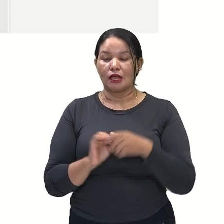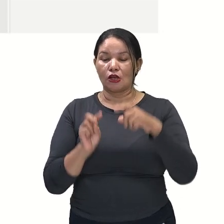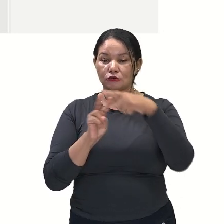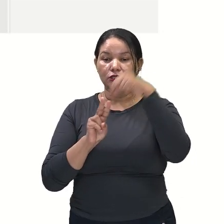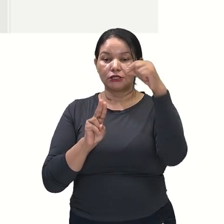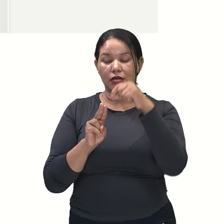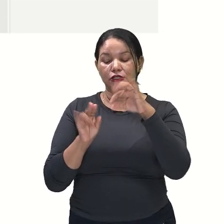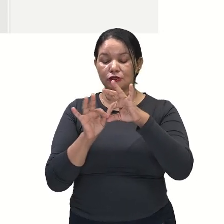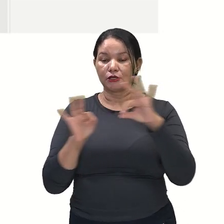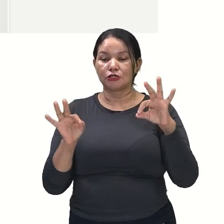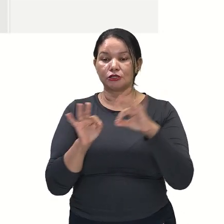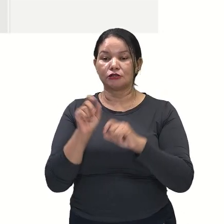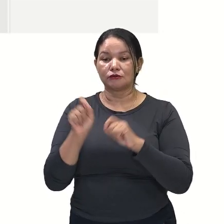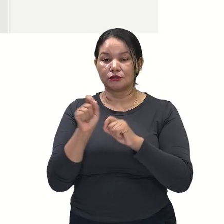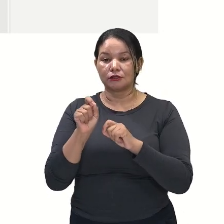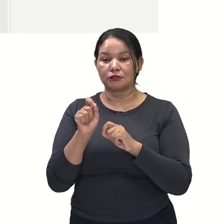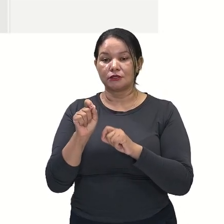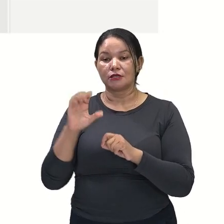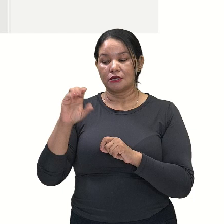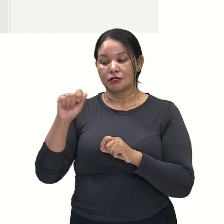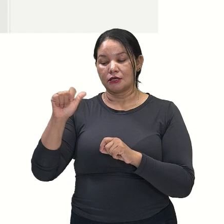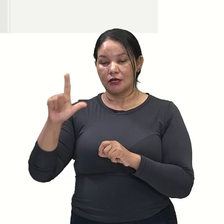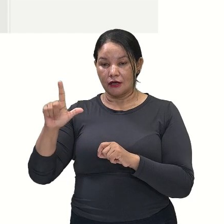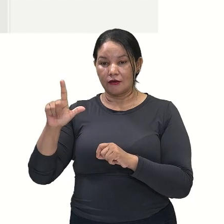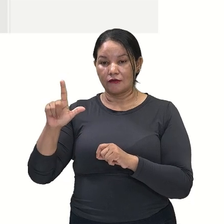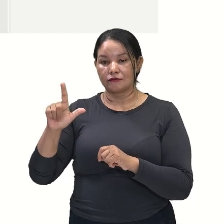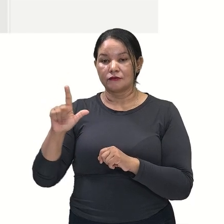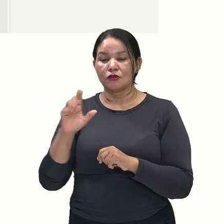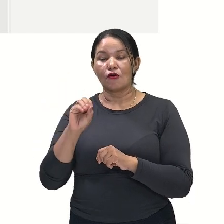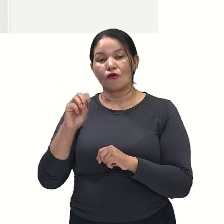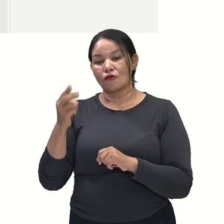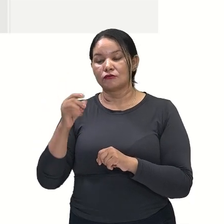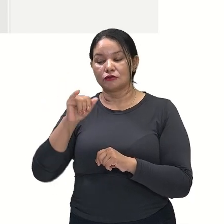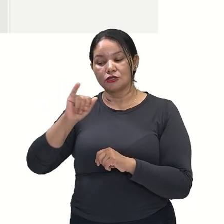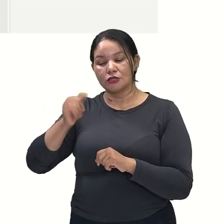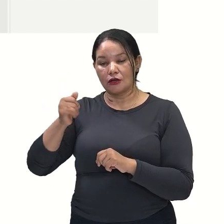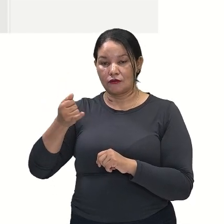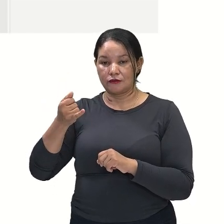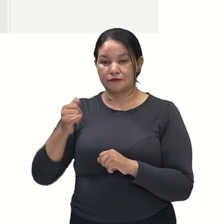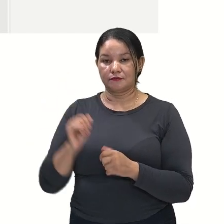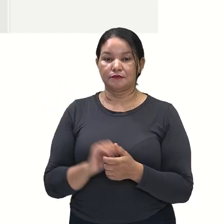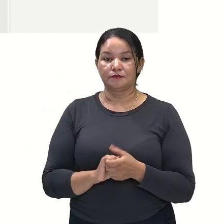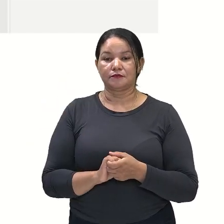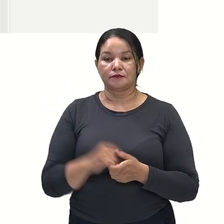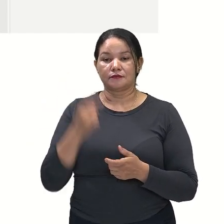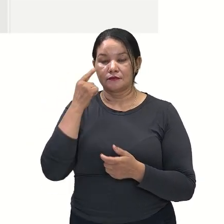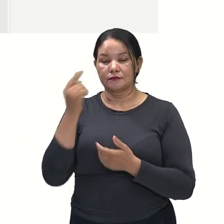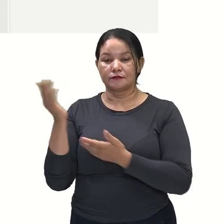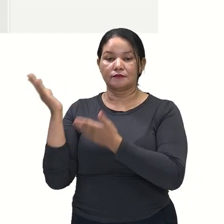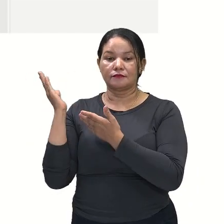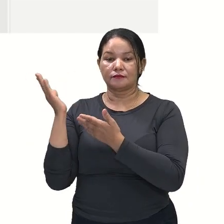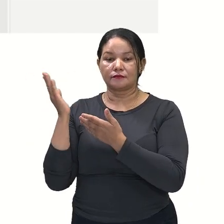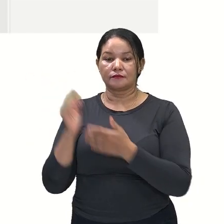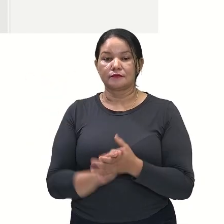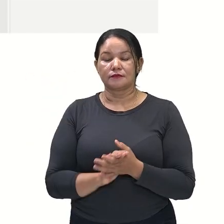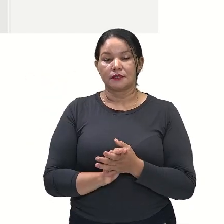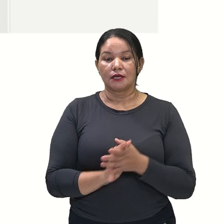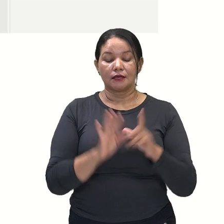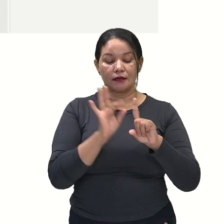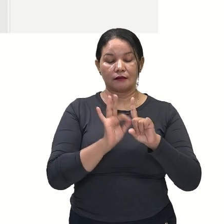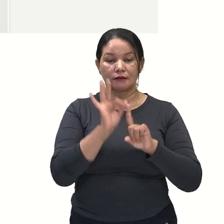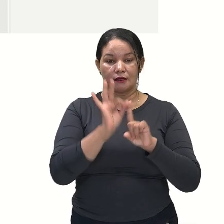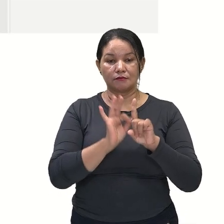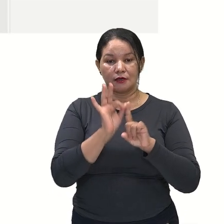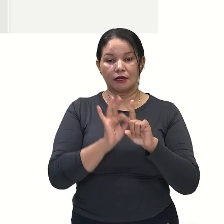calor. Cal ou caloria e joule, certo? E a temperatura é o nível